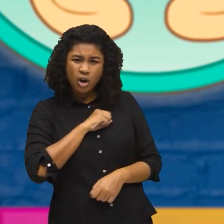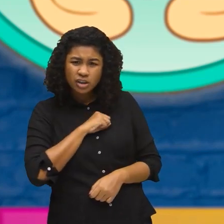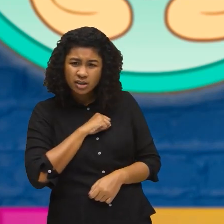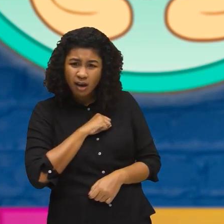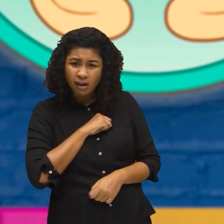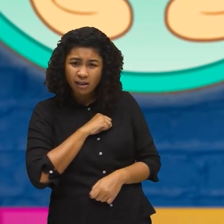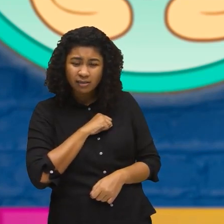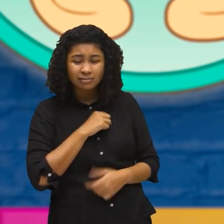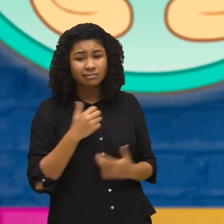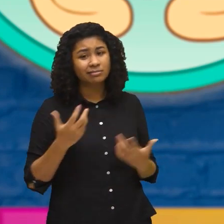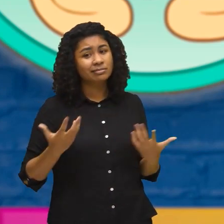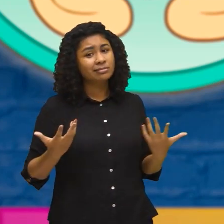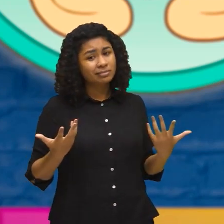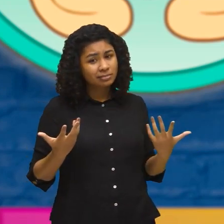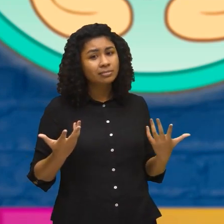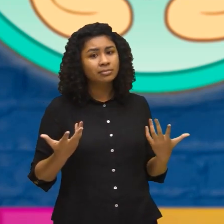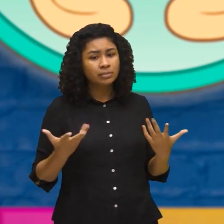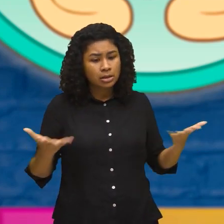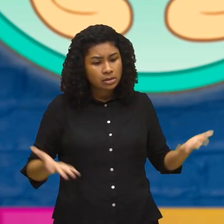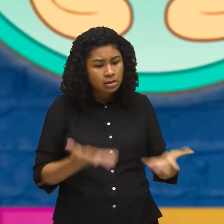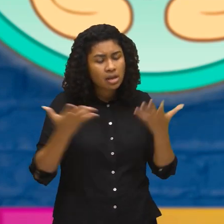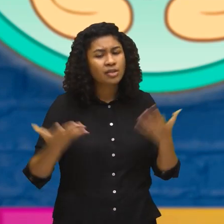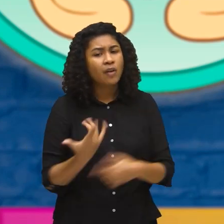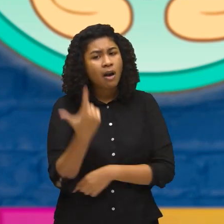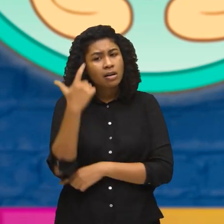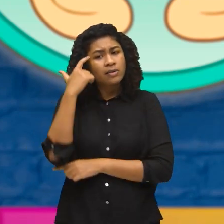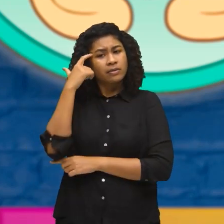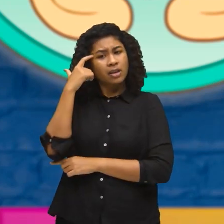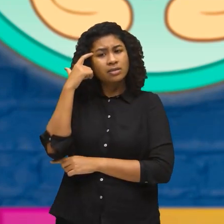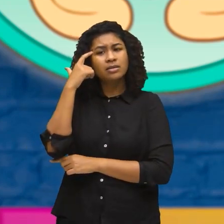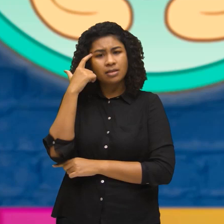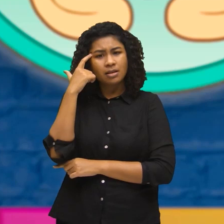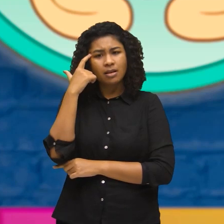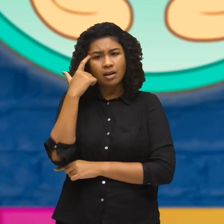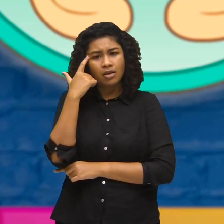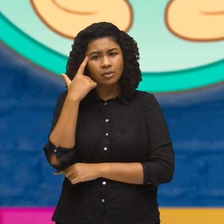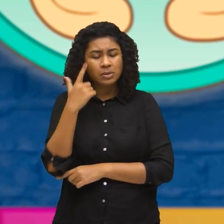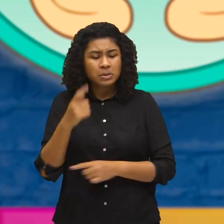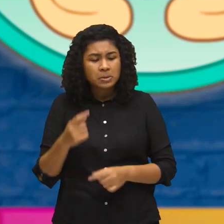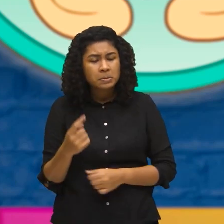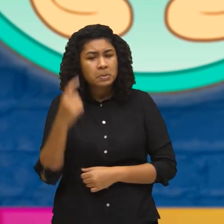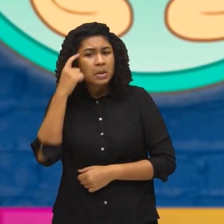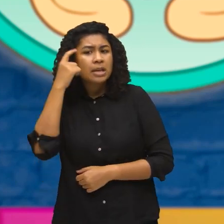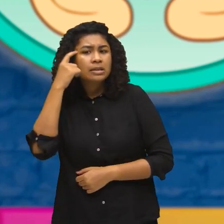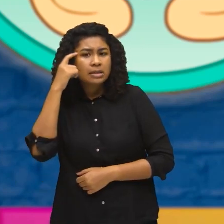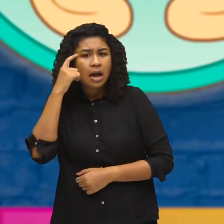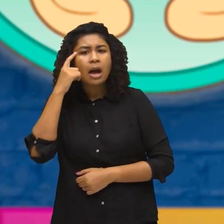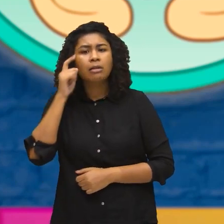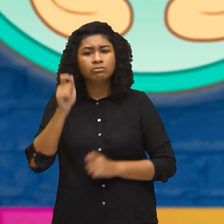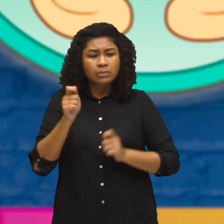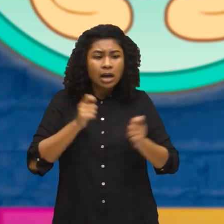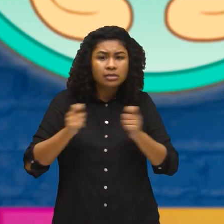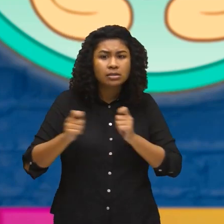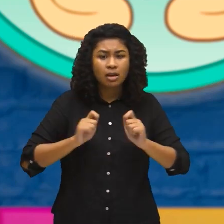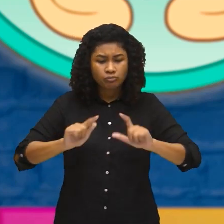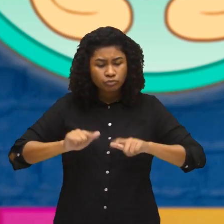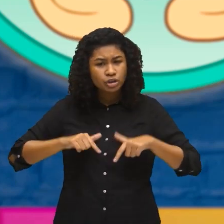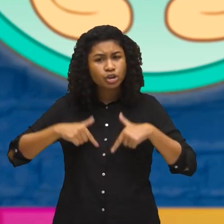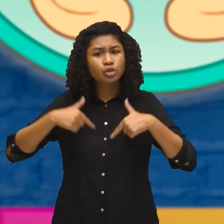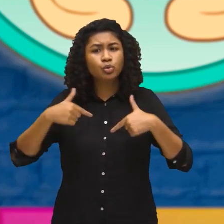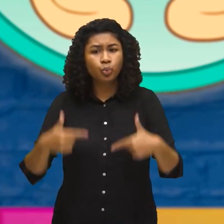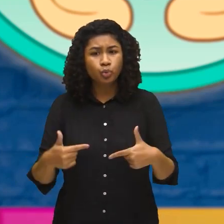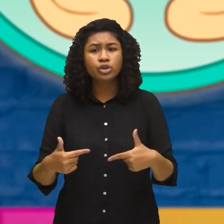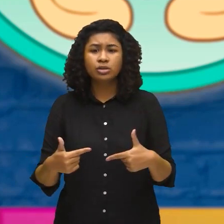pode começar a repensar em algumas atitudes que nós, alunos, podemos fazer